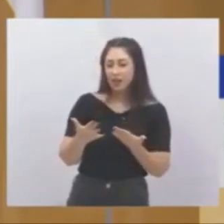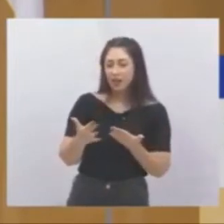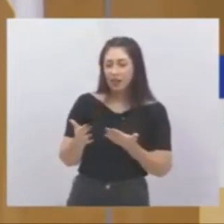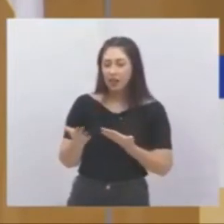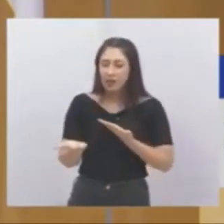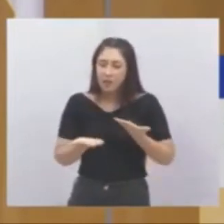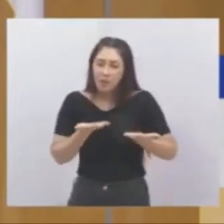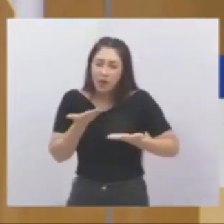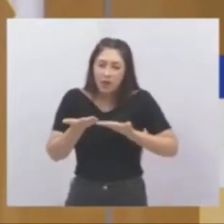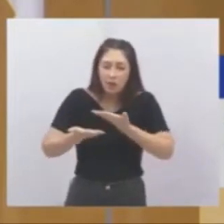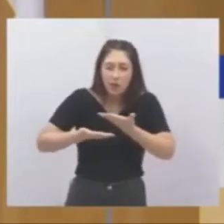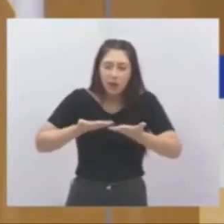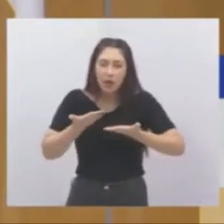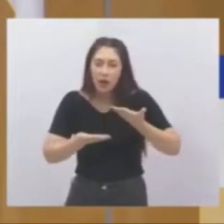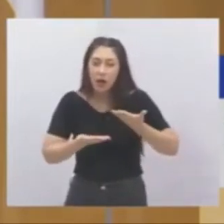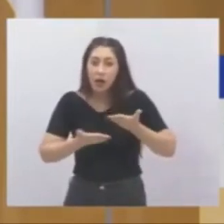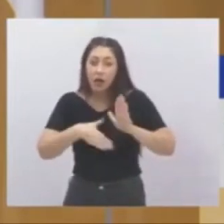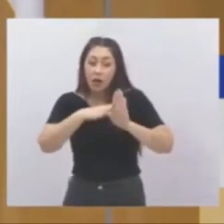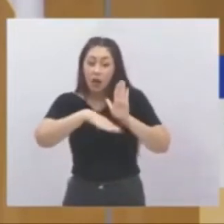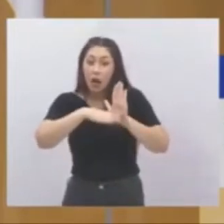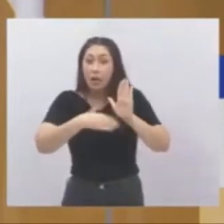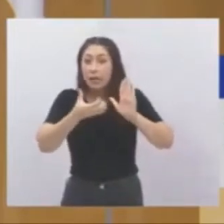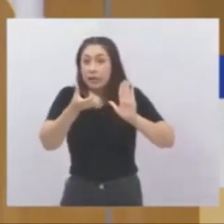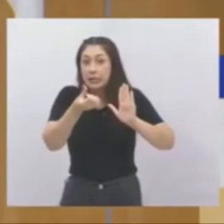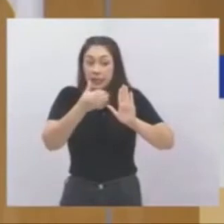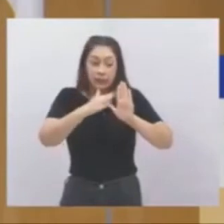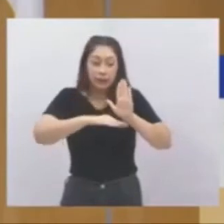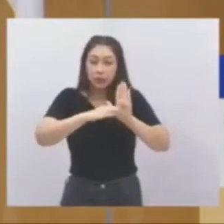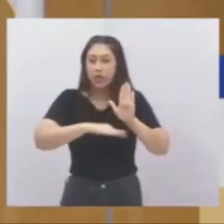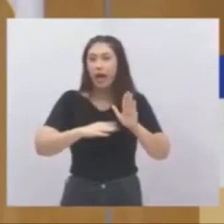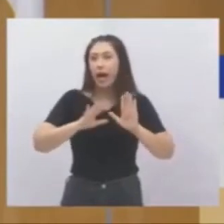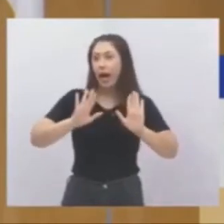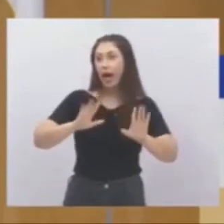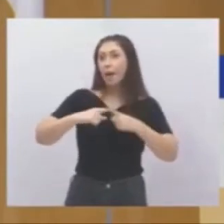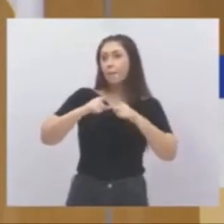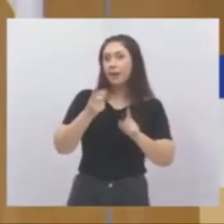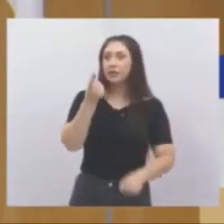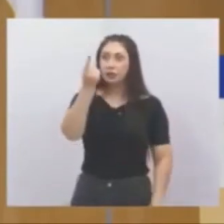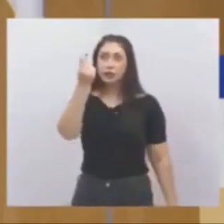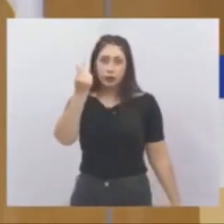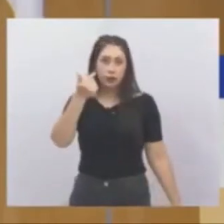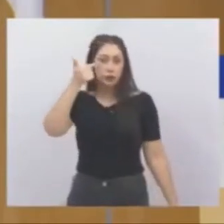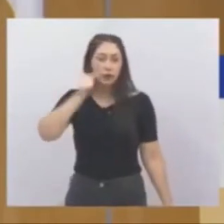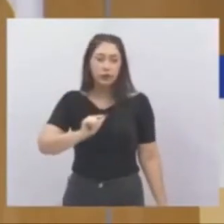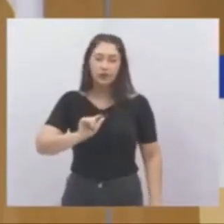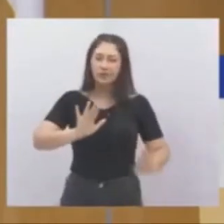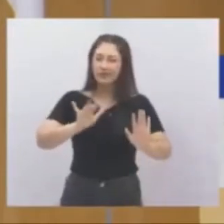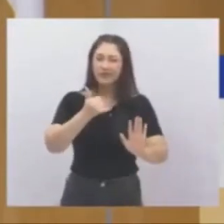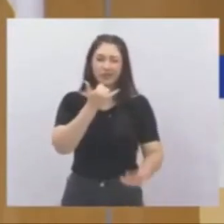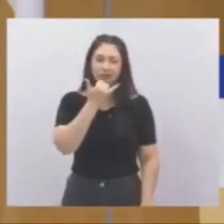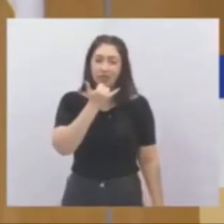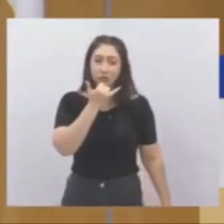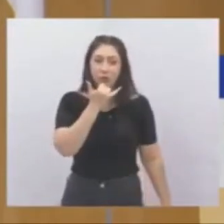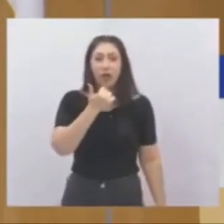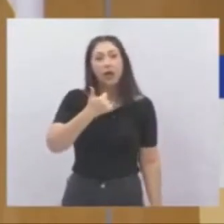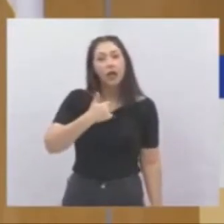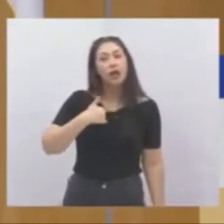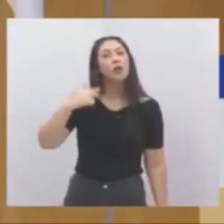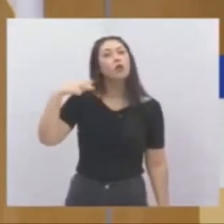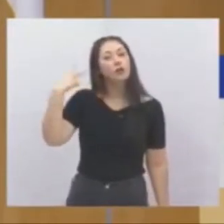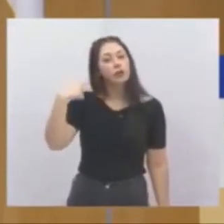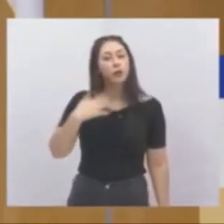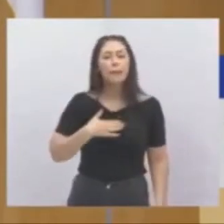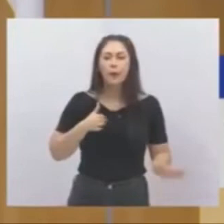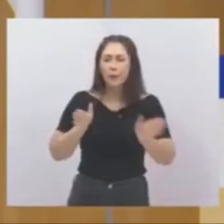mudança, reduzindo 6 profissionais ainda. Ah, mas no financeiro vai ganhar. Não, eu, desculpa, eu falo enquanto vereador, meu